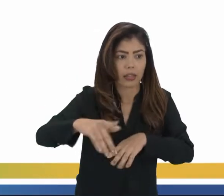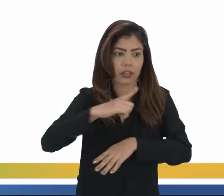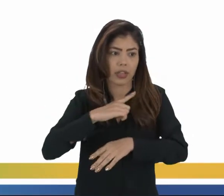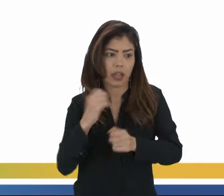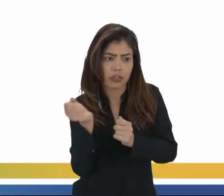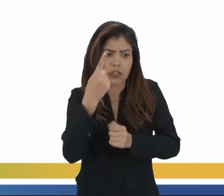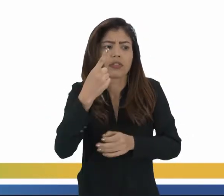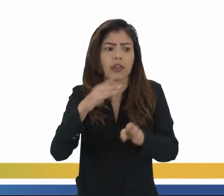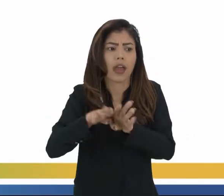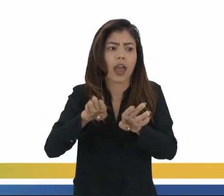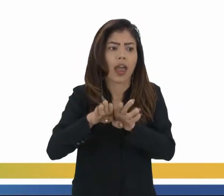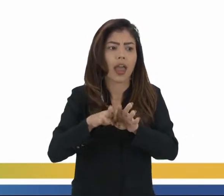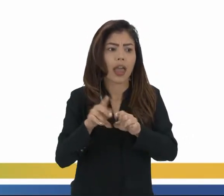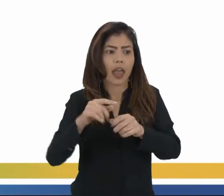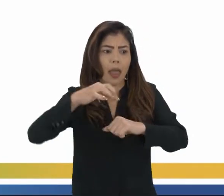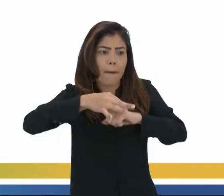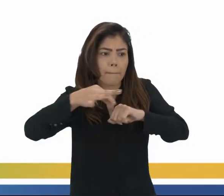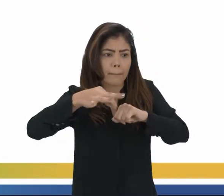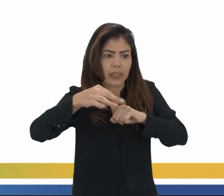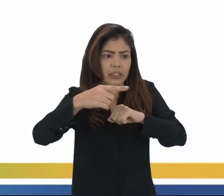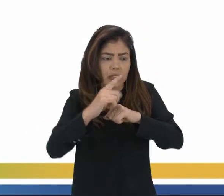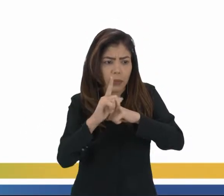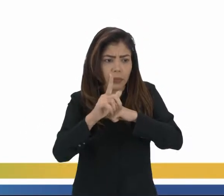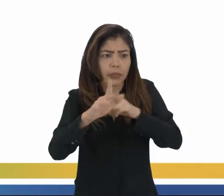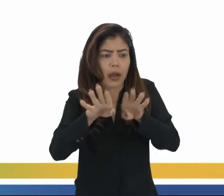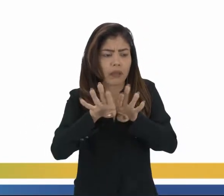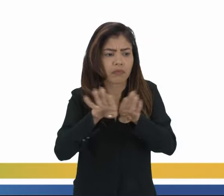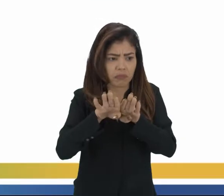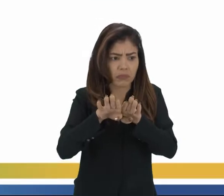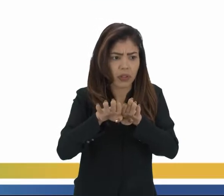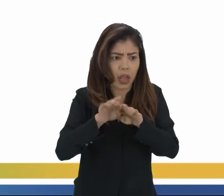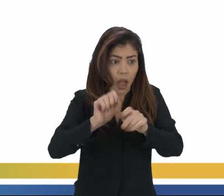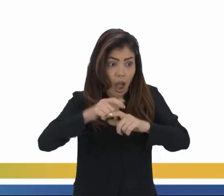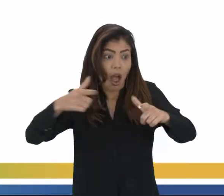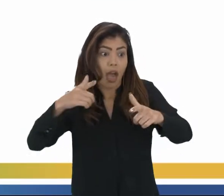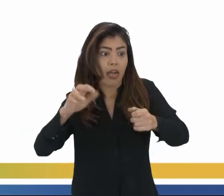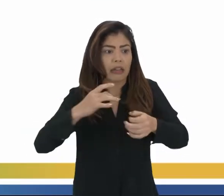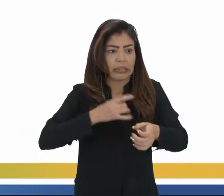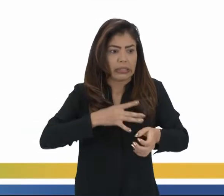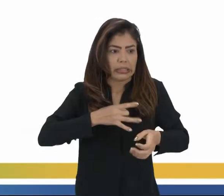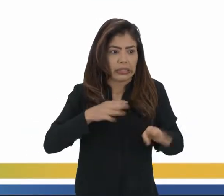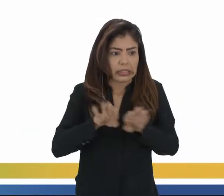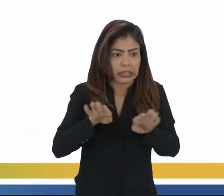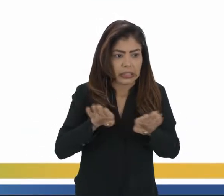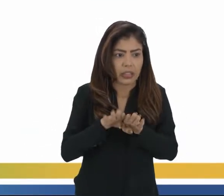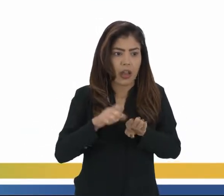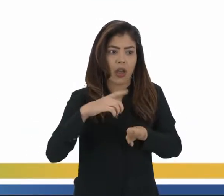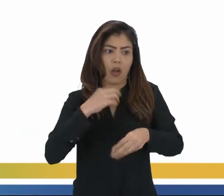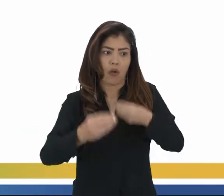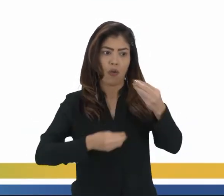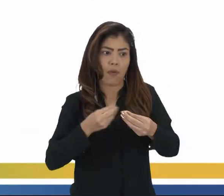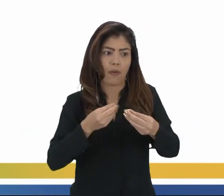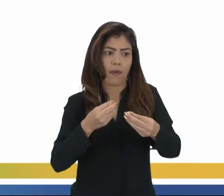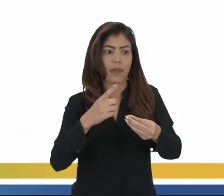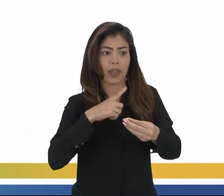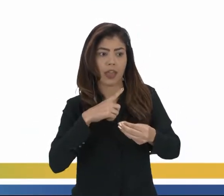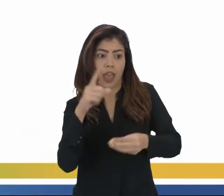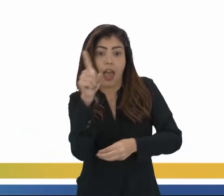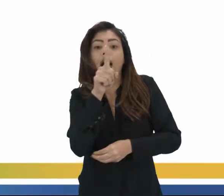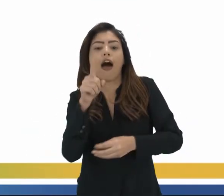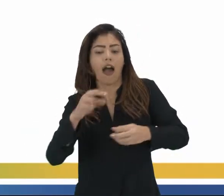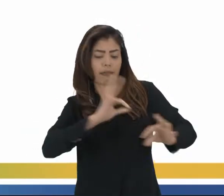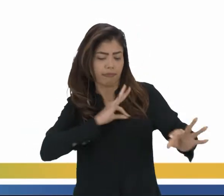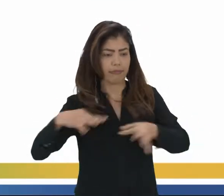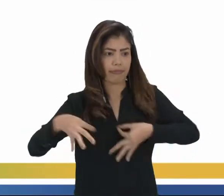expone extraña de peines enredaderas. El escándalo temblaba rayado como una